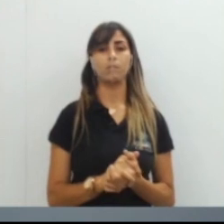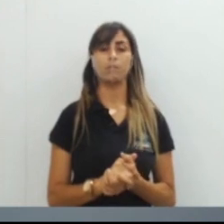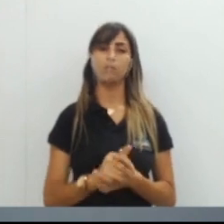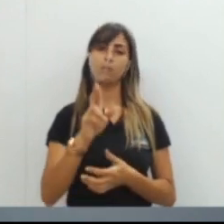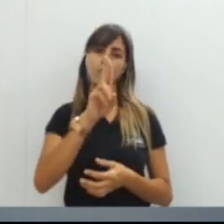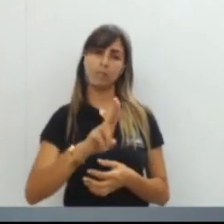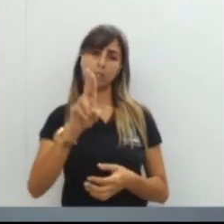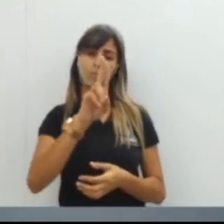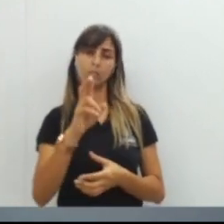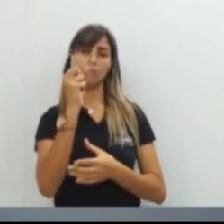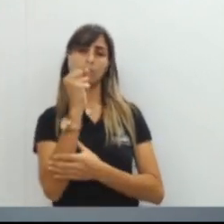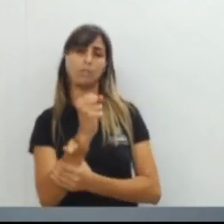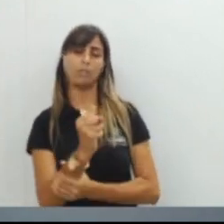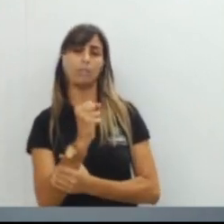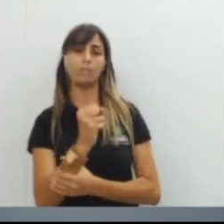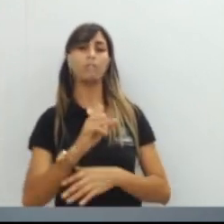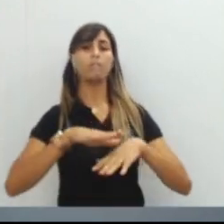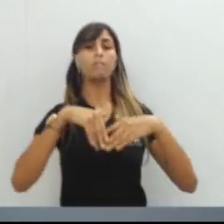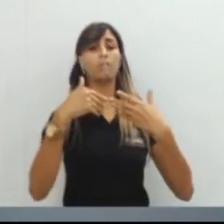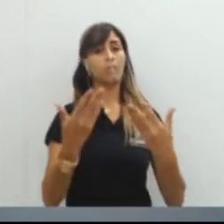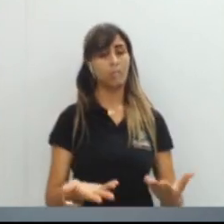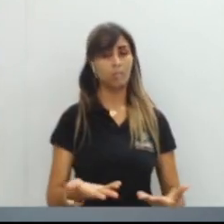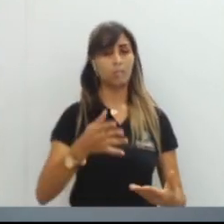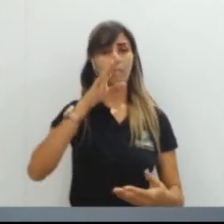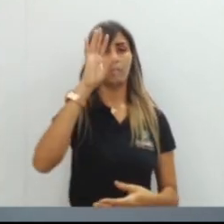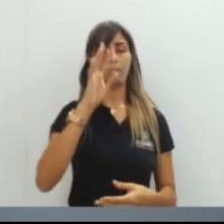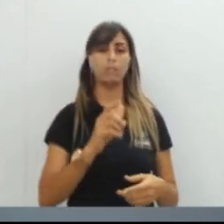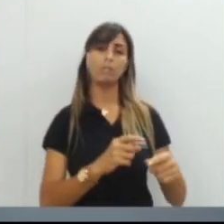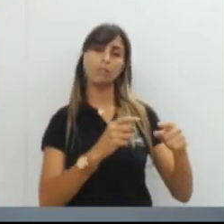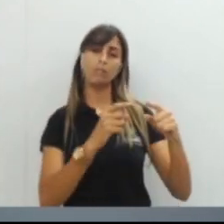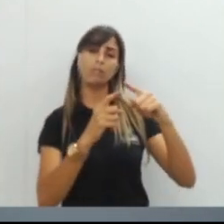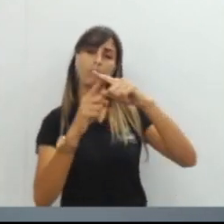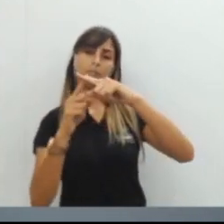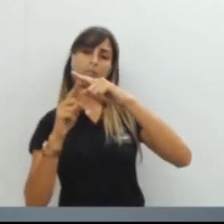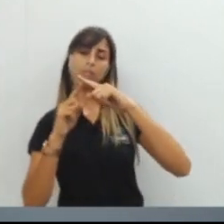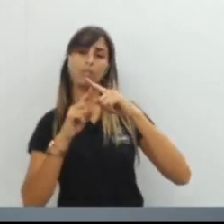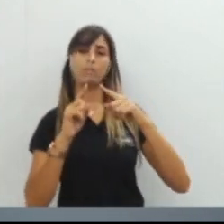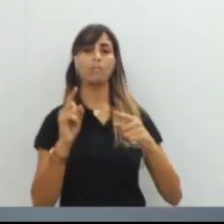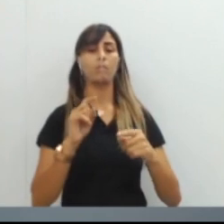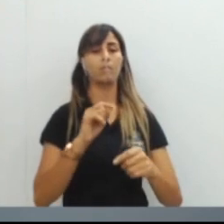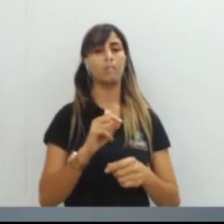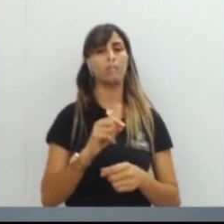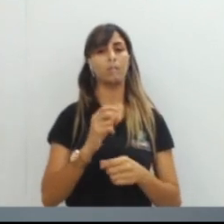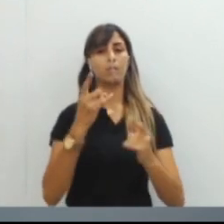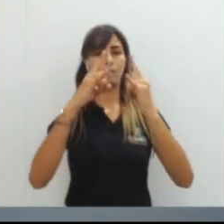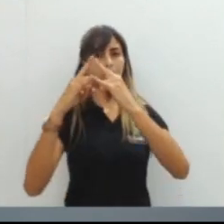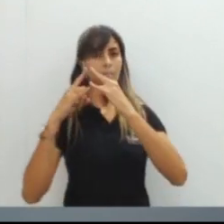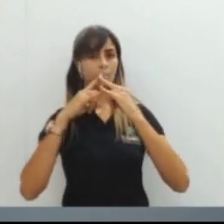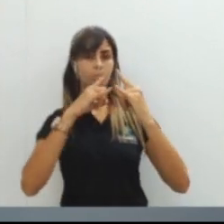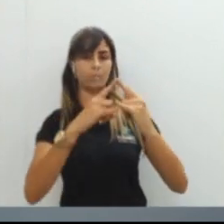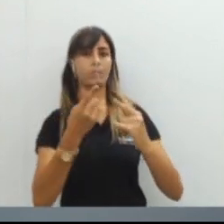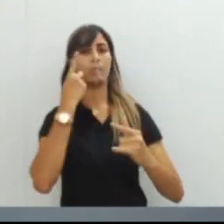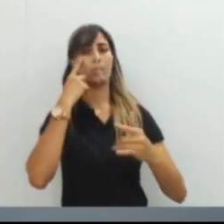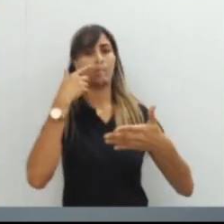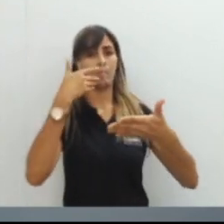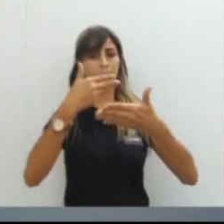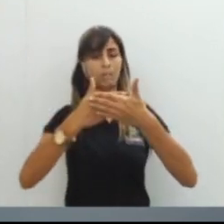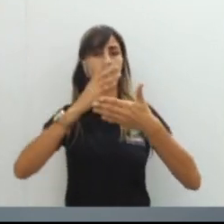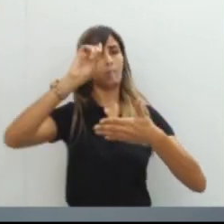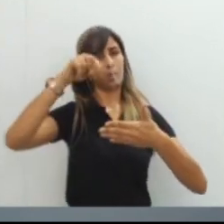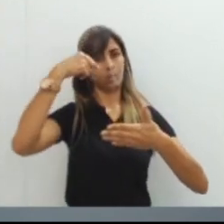uso sustentável, quais são os tipos de unidade de proteção integral, mas a gente vai ver isso só na próxima aula de hoje, ou